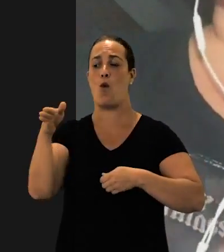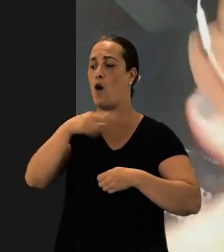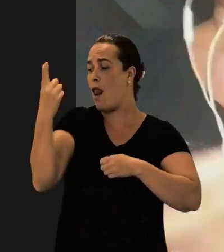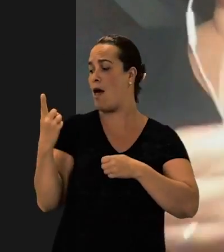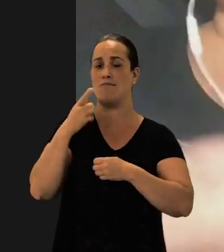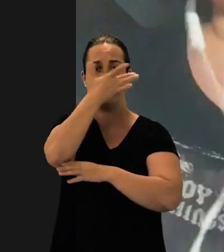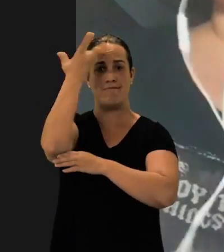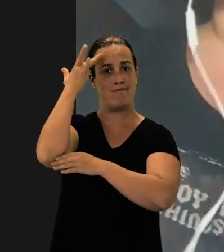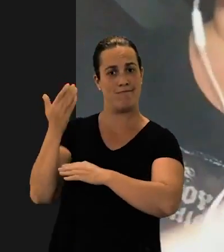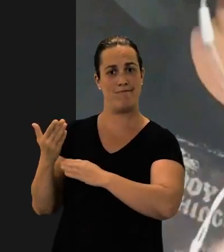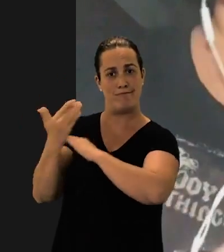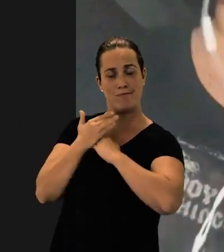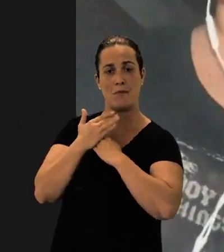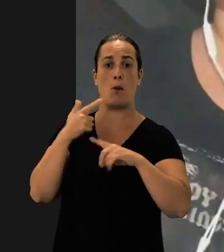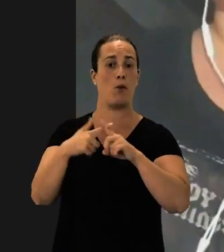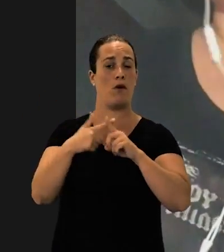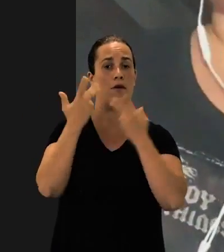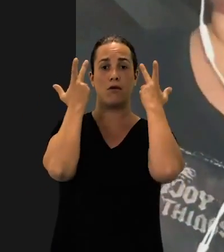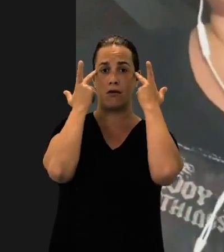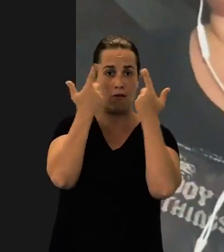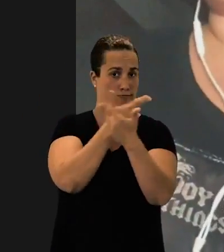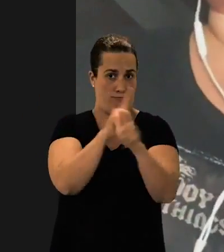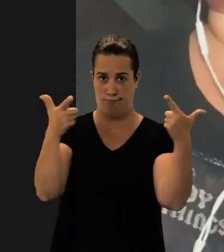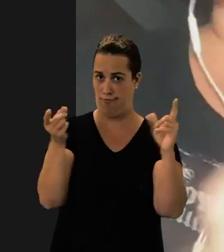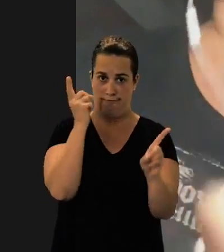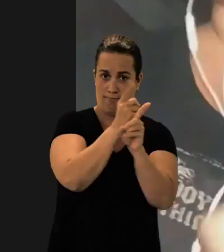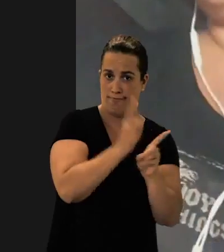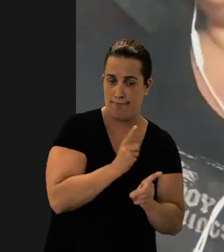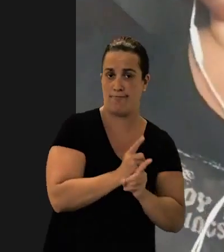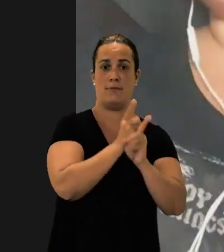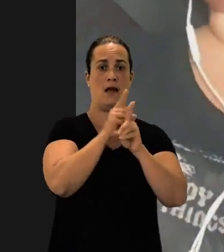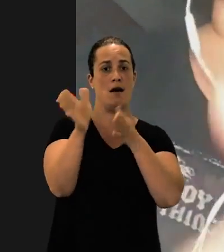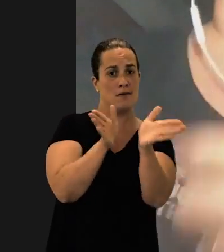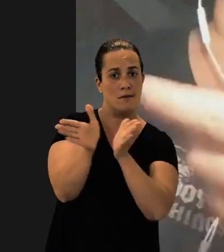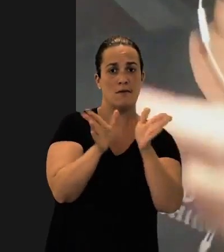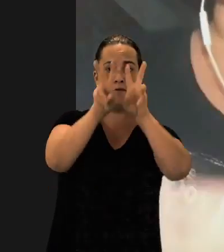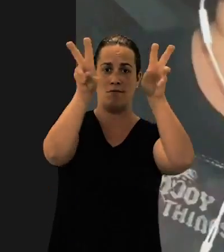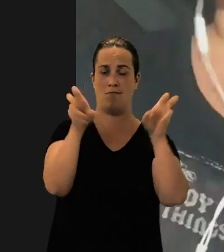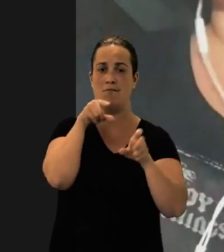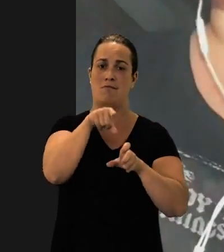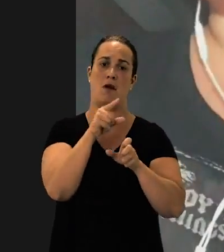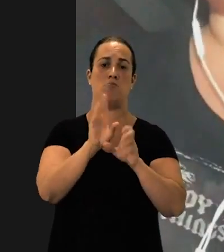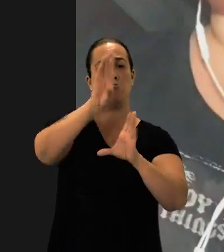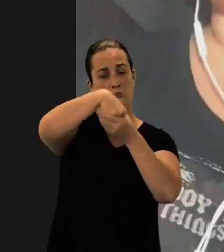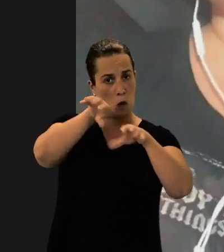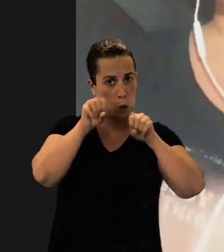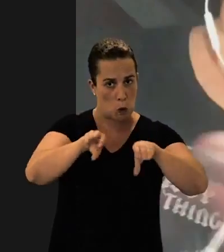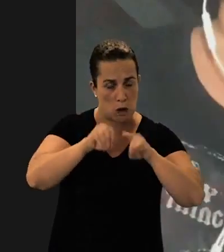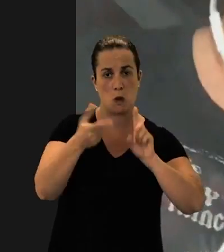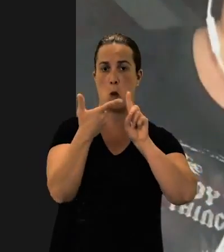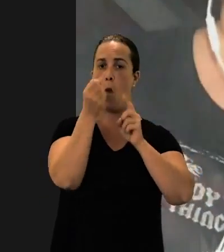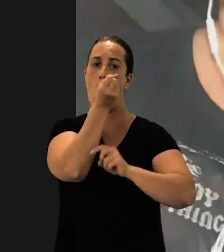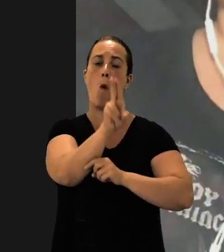dificuldade porque normalmente a gente não encontra esse material acessível, seja na educação, seja na nossa socialização mesmo.